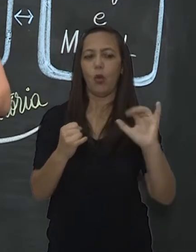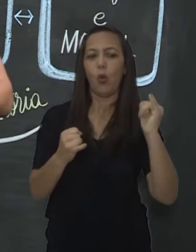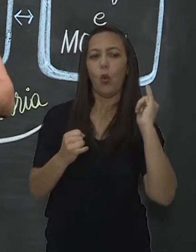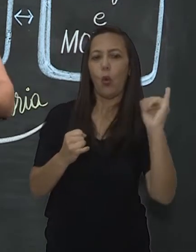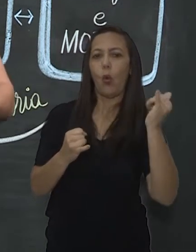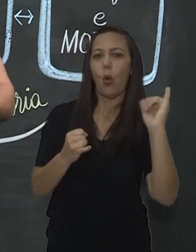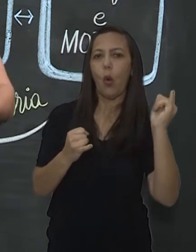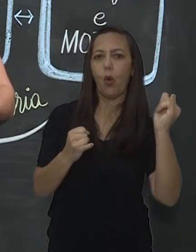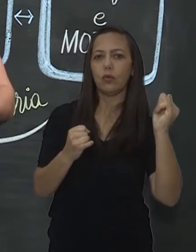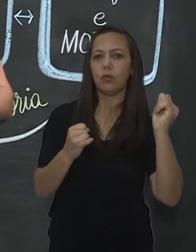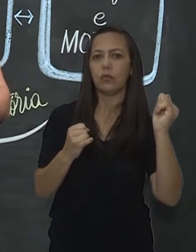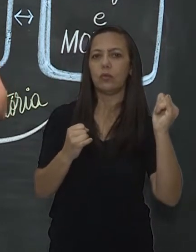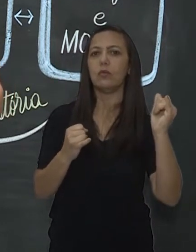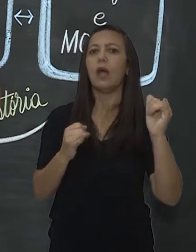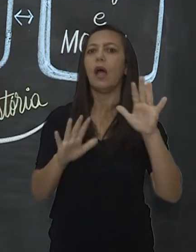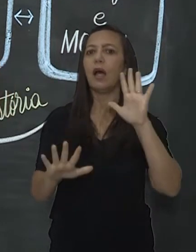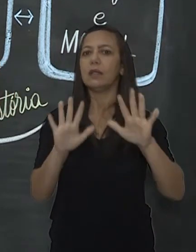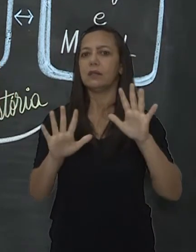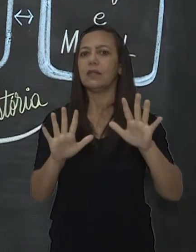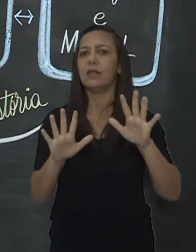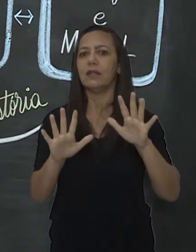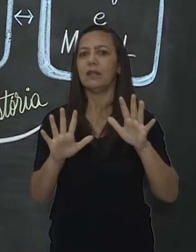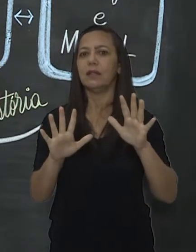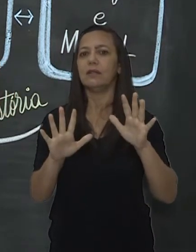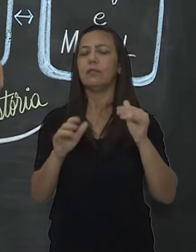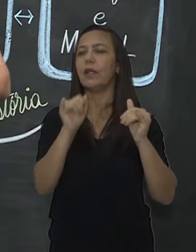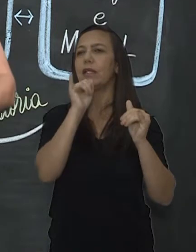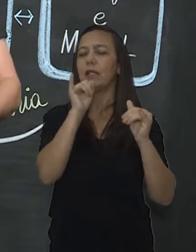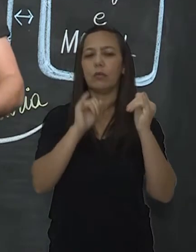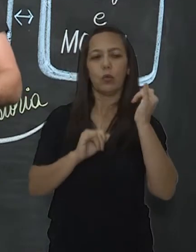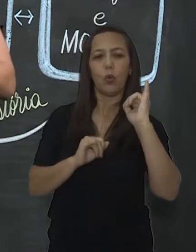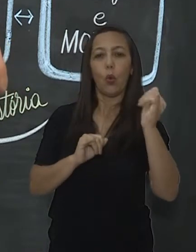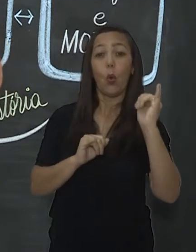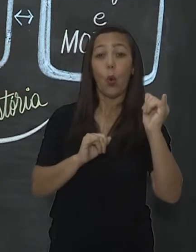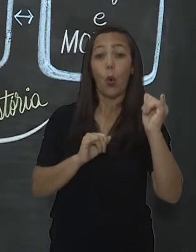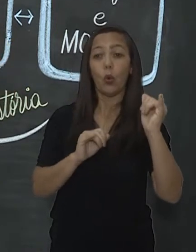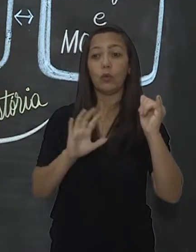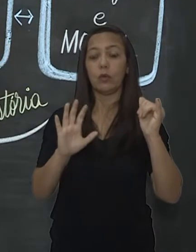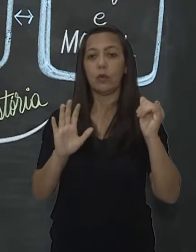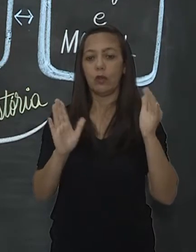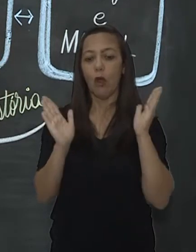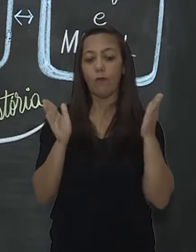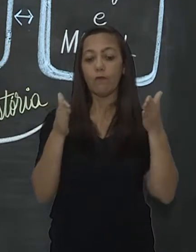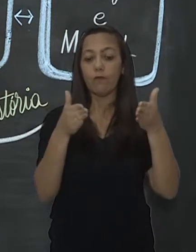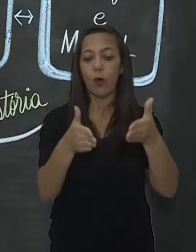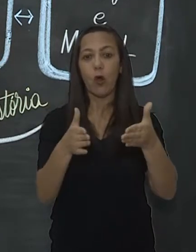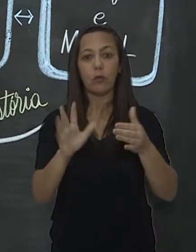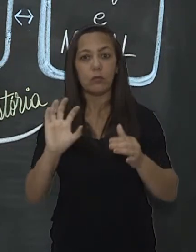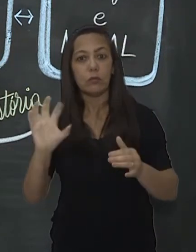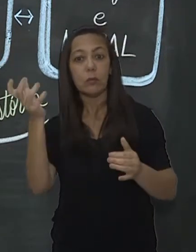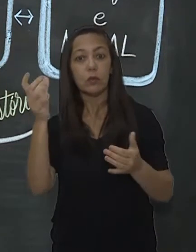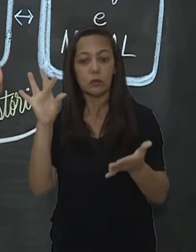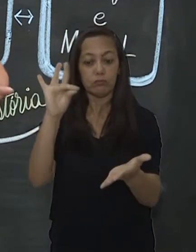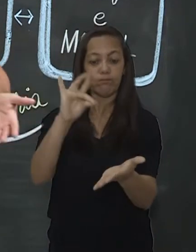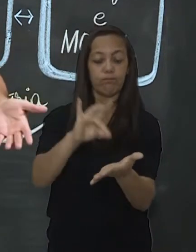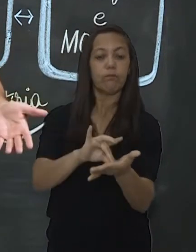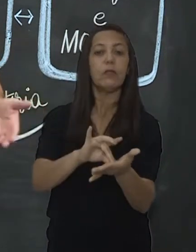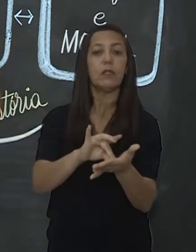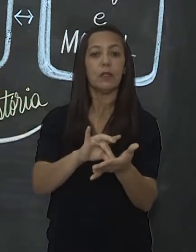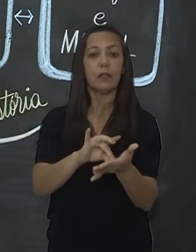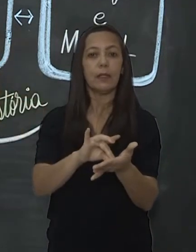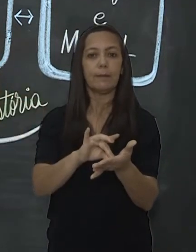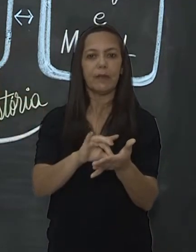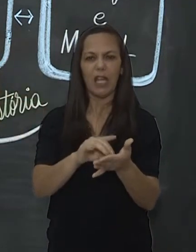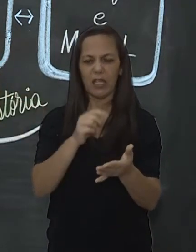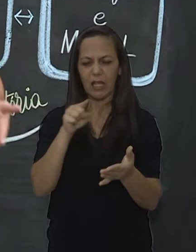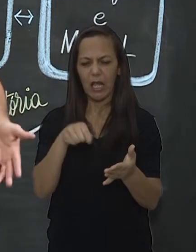uma aproximação com a realidade. Ou seja, se o conto for um conto contemporâneo, um conto focado em situações muito reais, muito comuns, você não vai